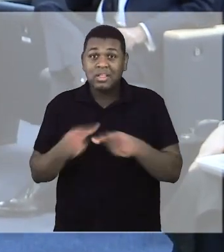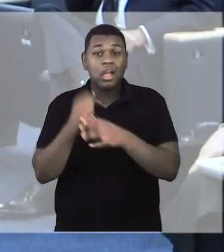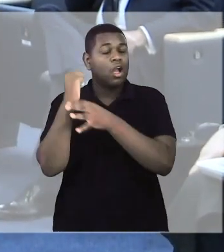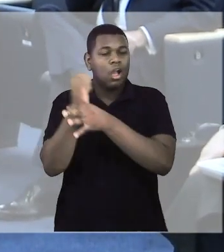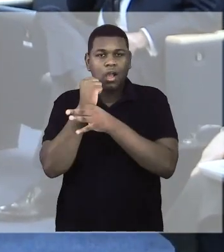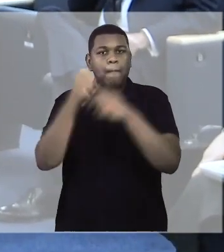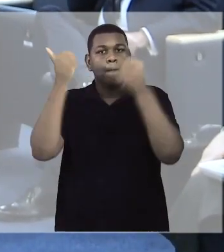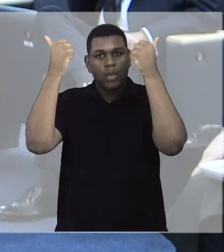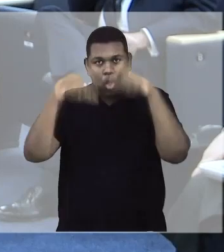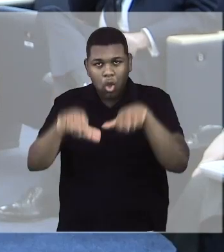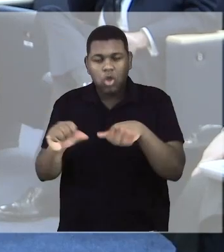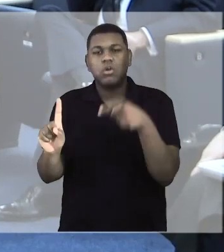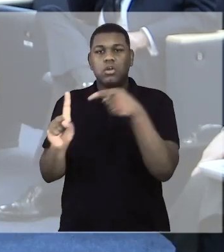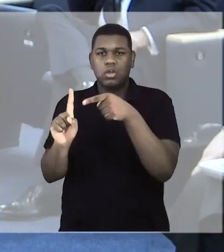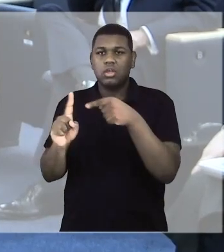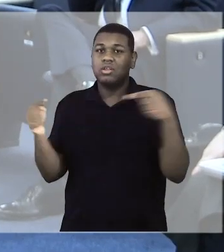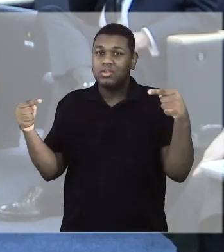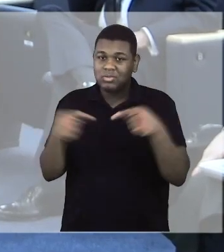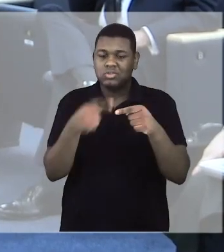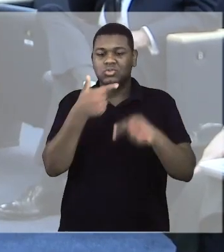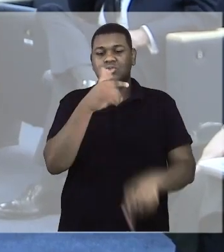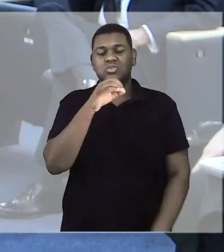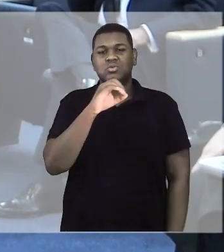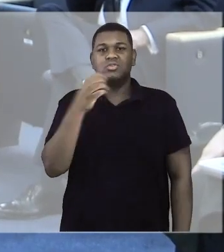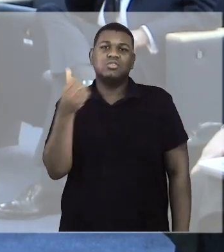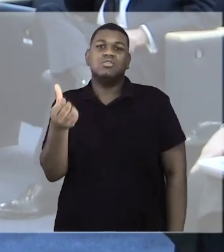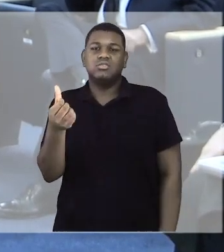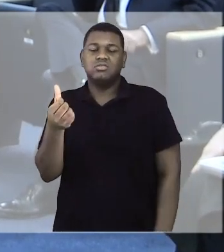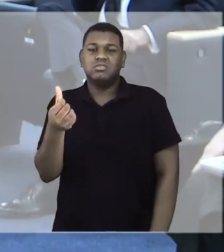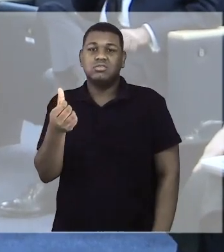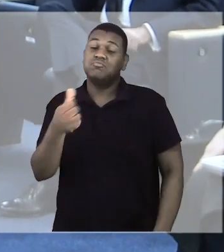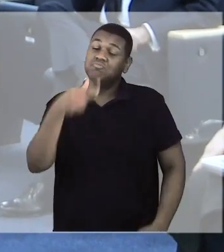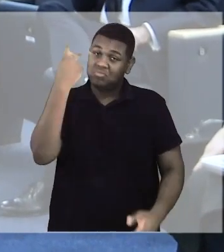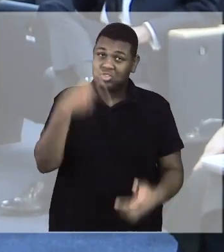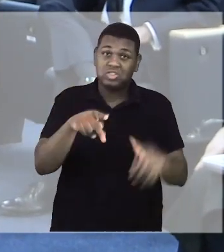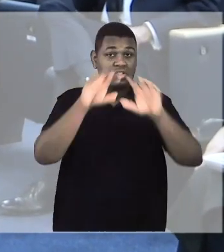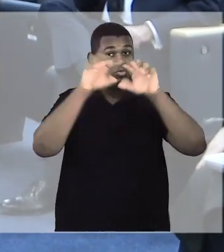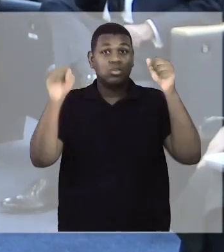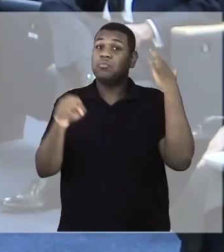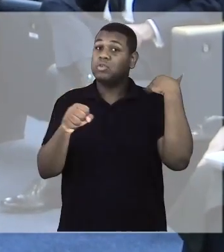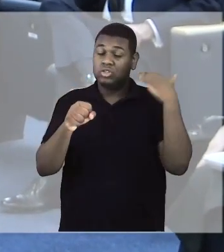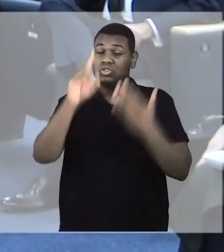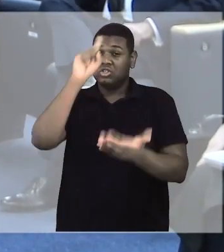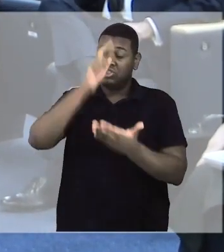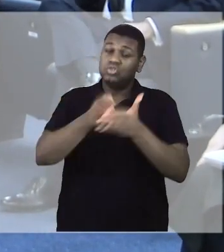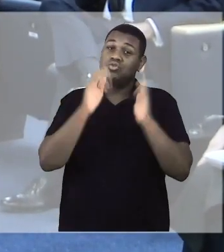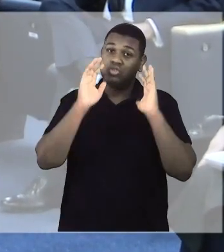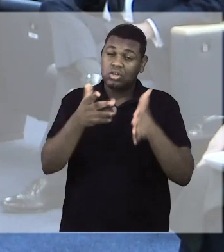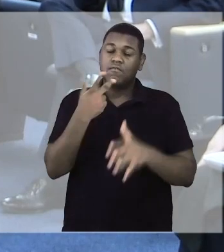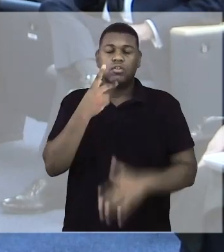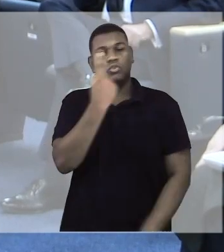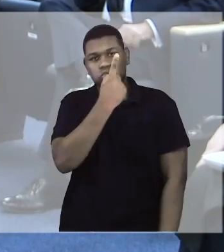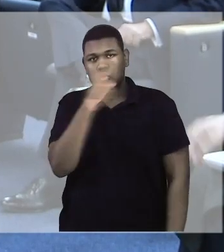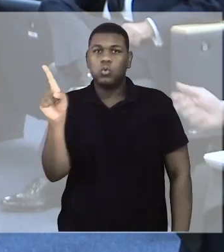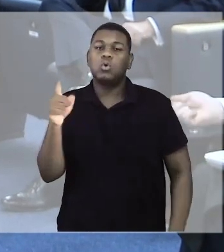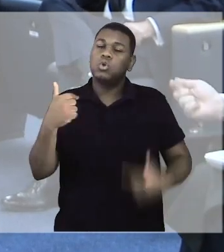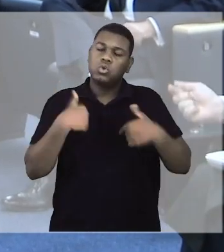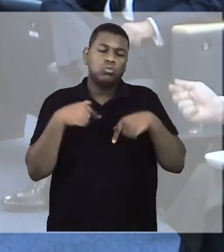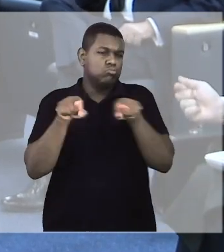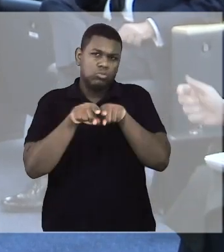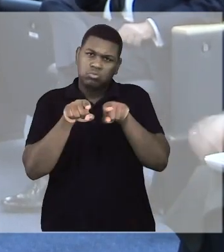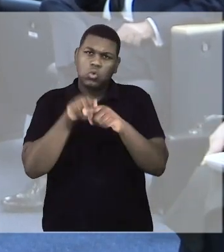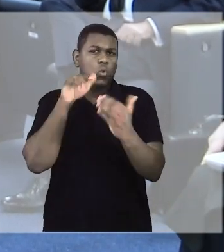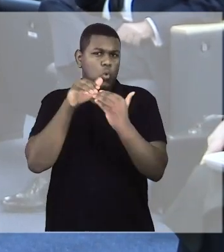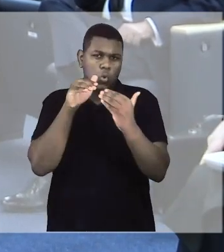que agrava a prescrição, que agrava a situação do réu aos fatos de 2006. Há um precedente deste